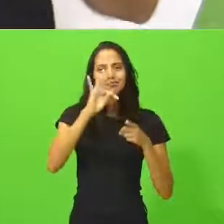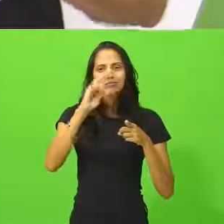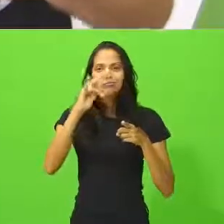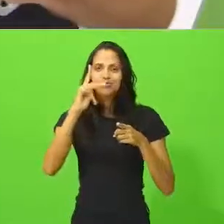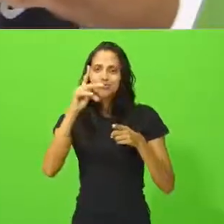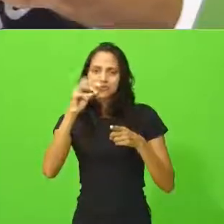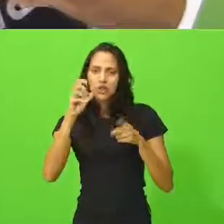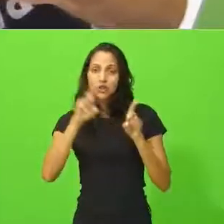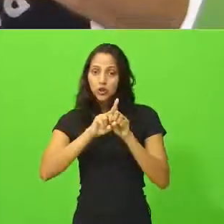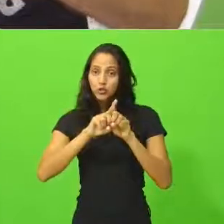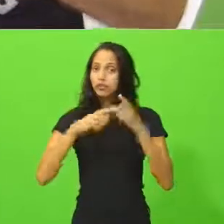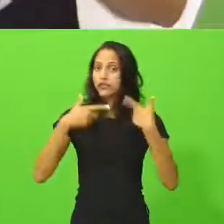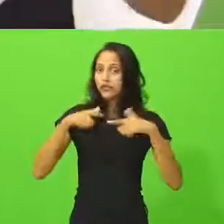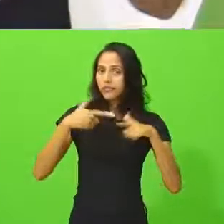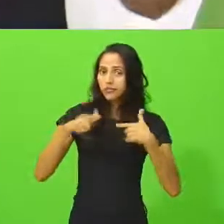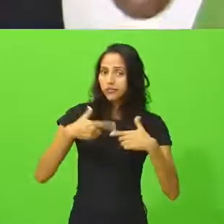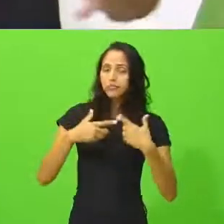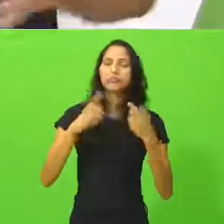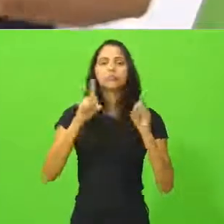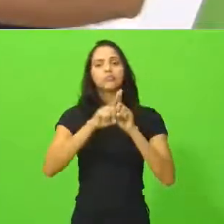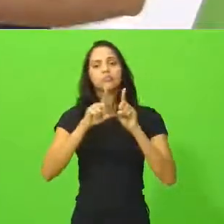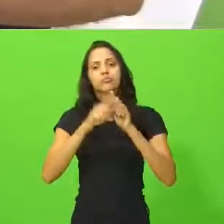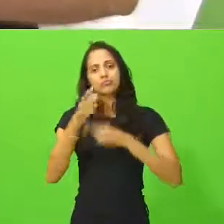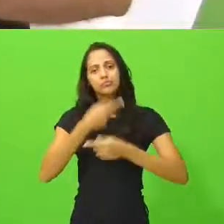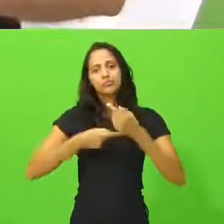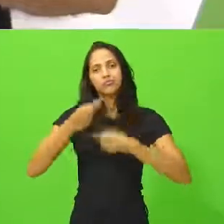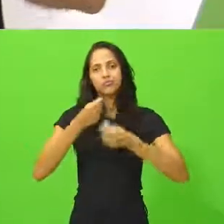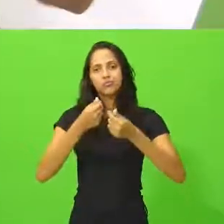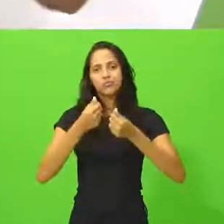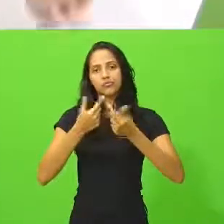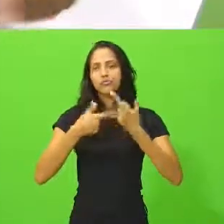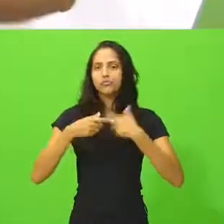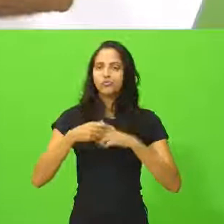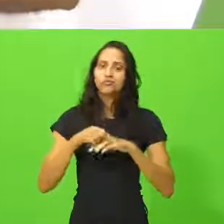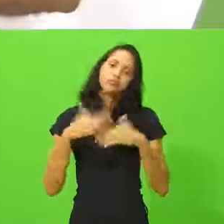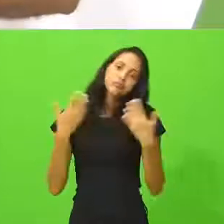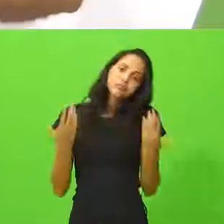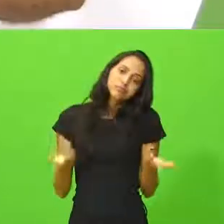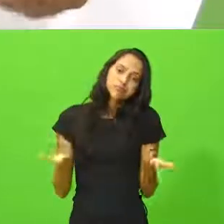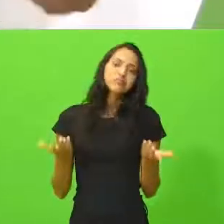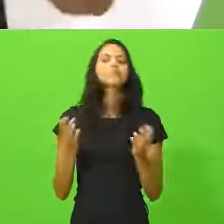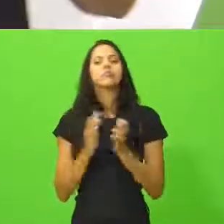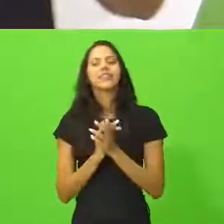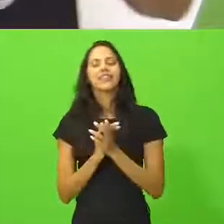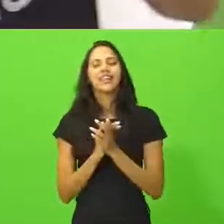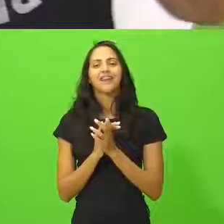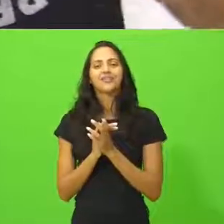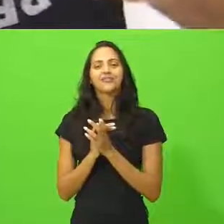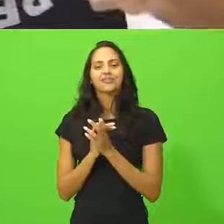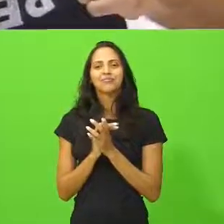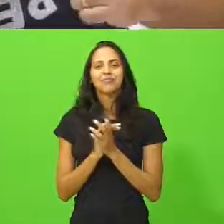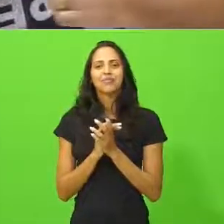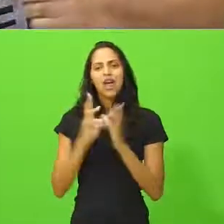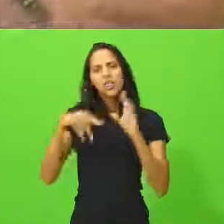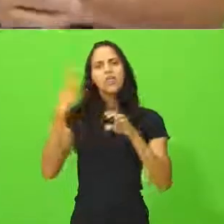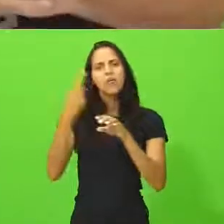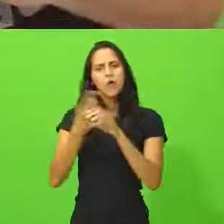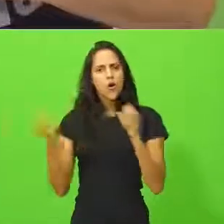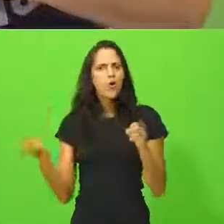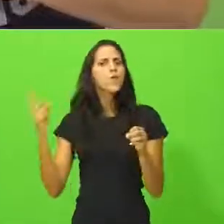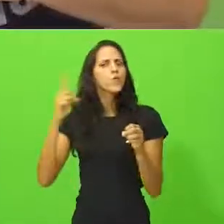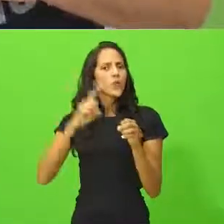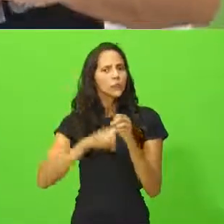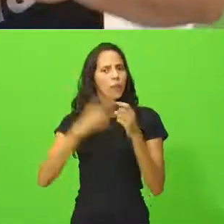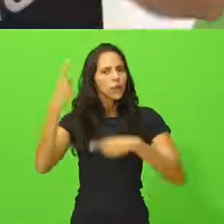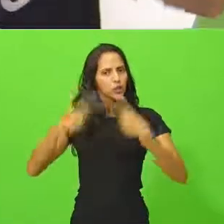de empregos e atividades econômicas. Galera, depois eu retornarei para a